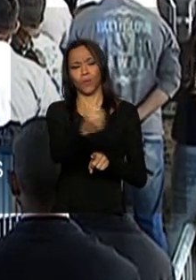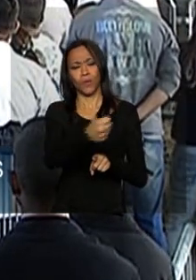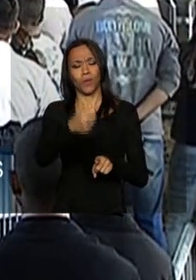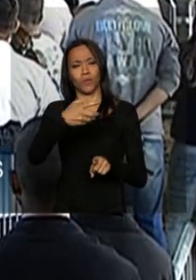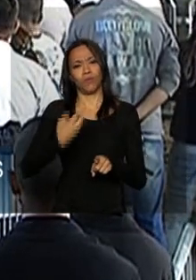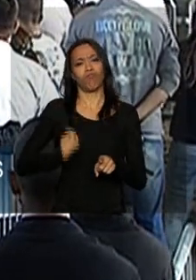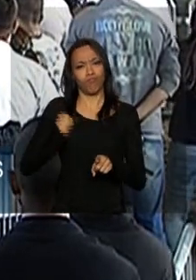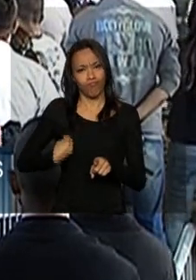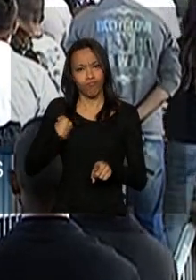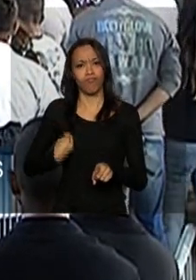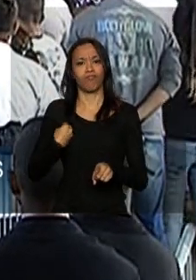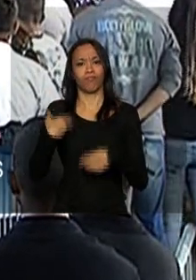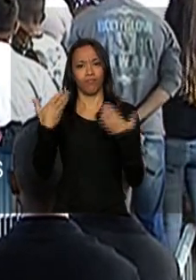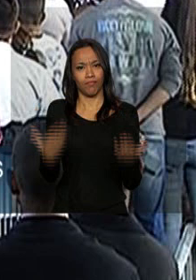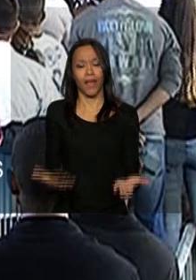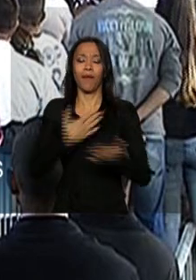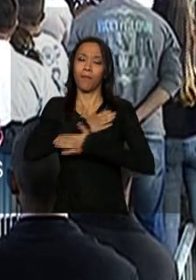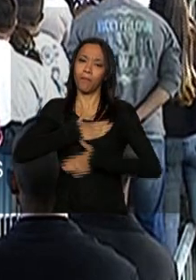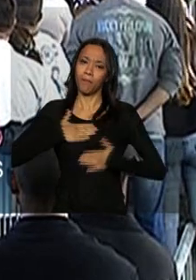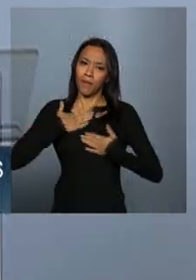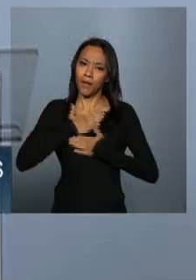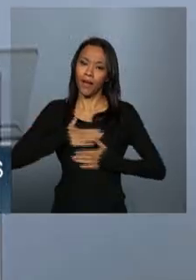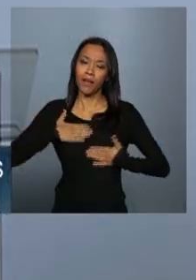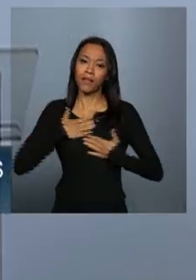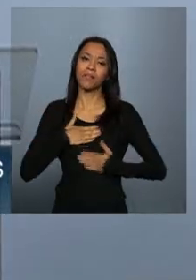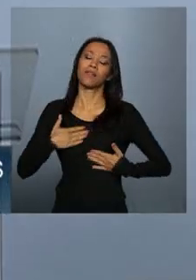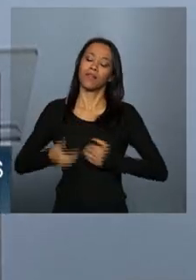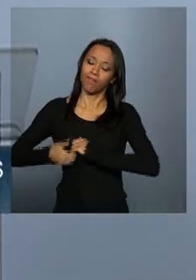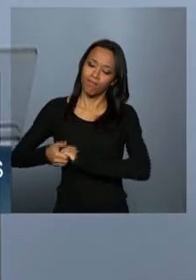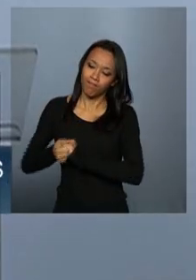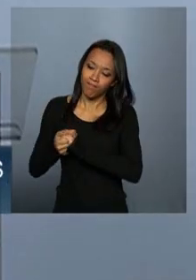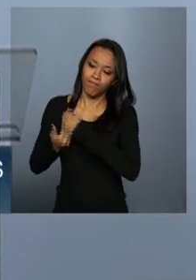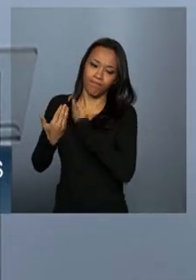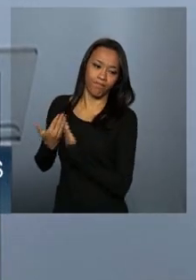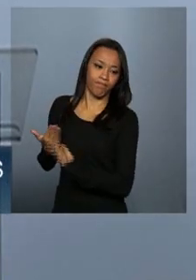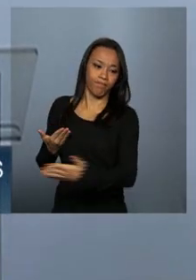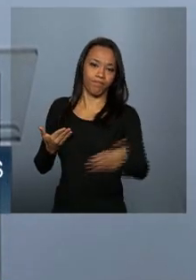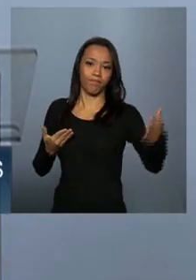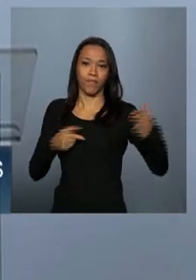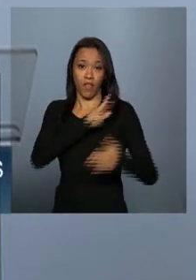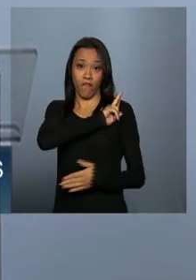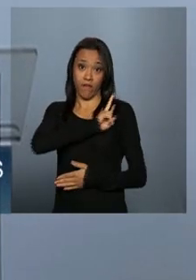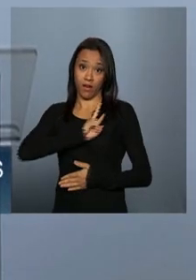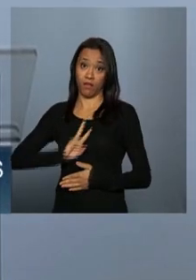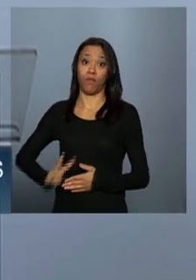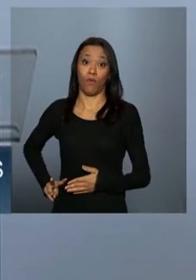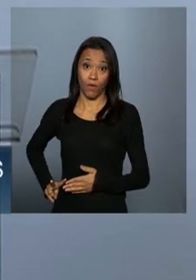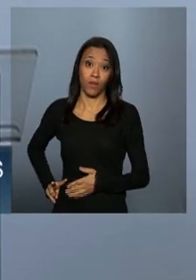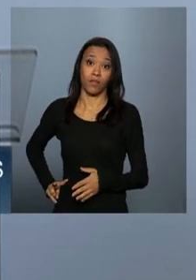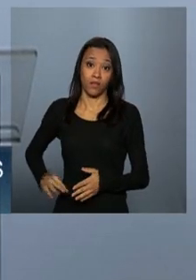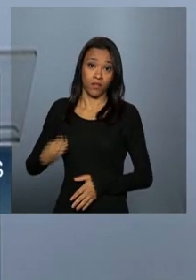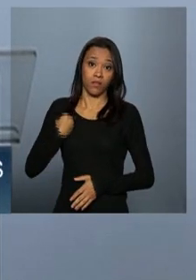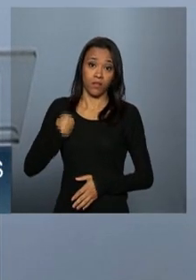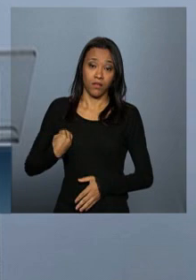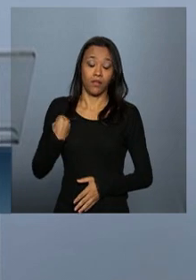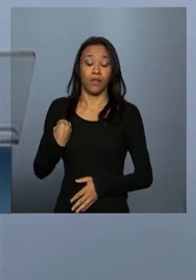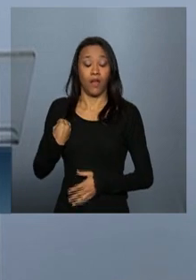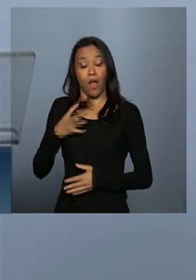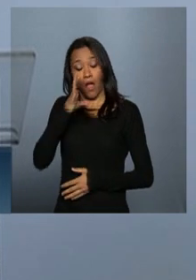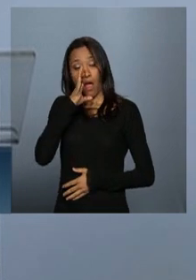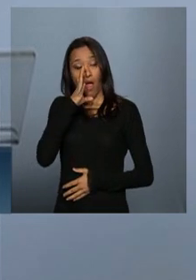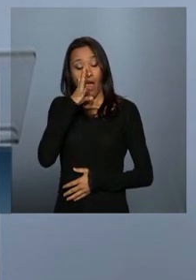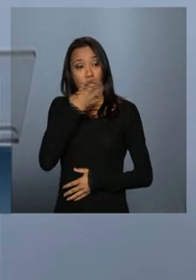aqui presentes, Portinho, é um prazer imenso saudar a todos os vereadores, a todos vocês. É